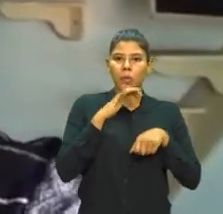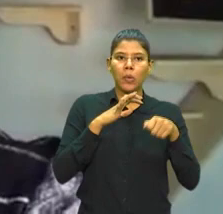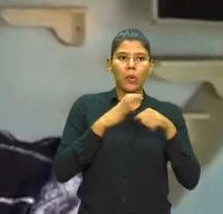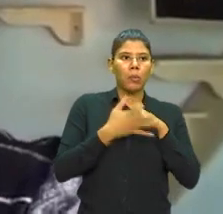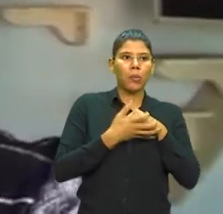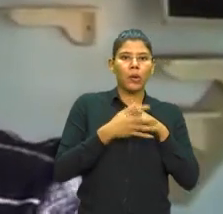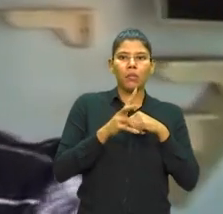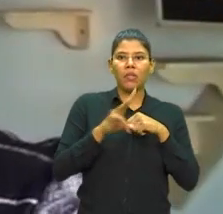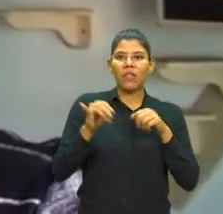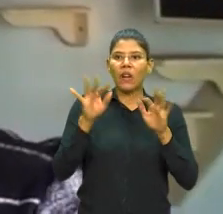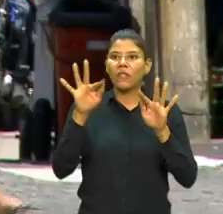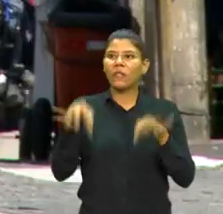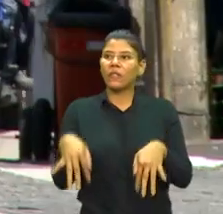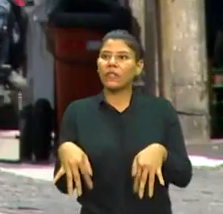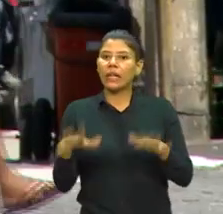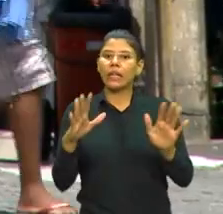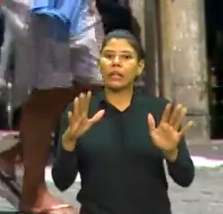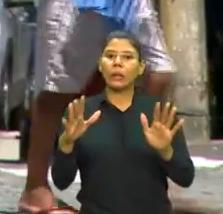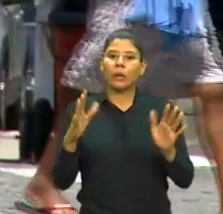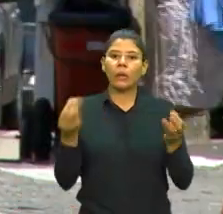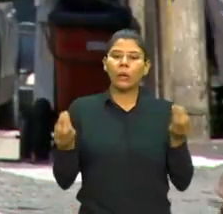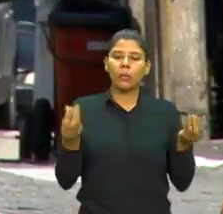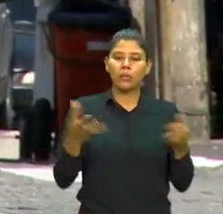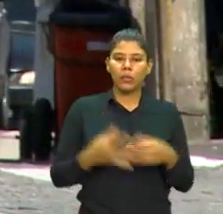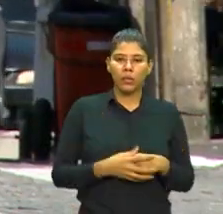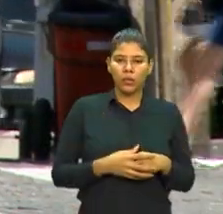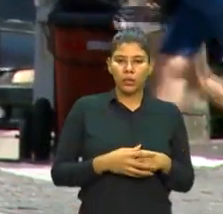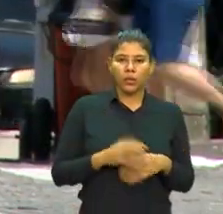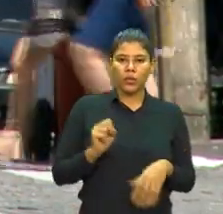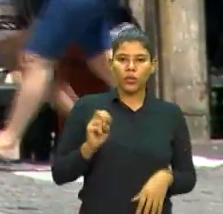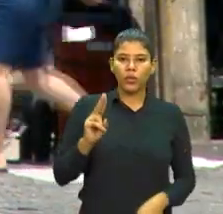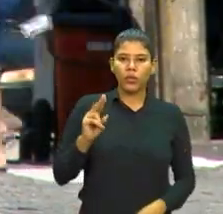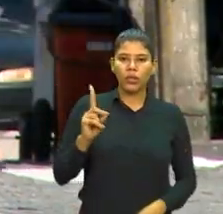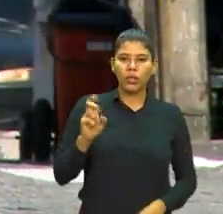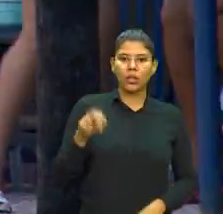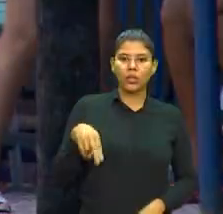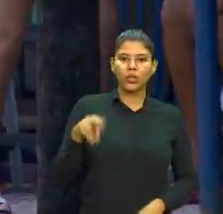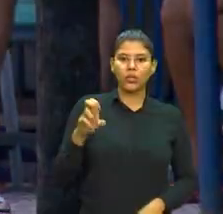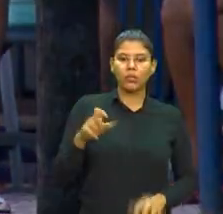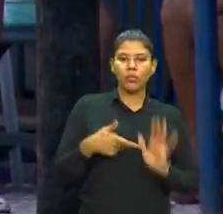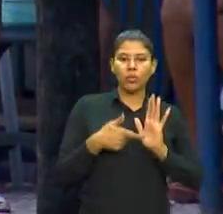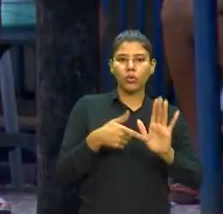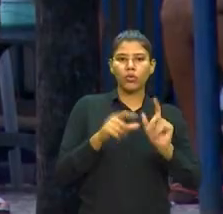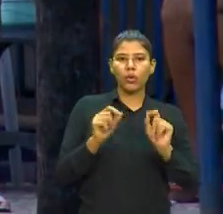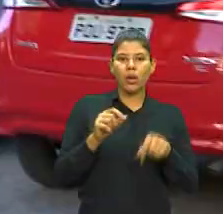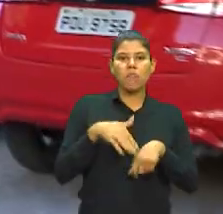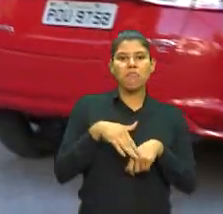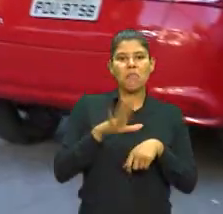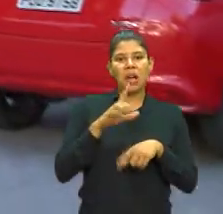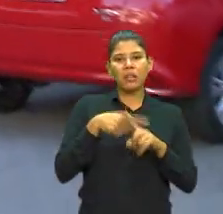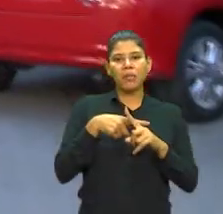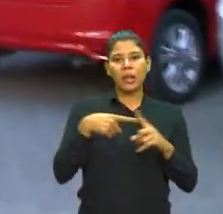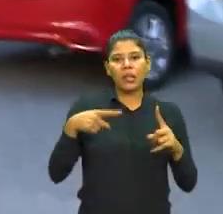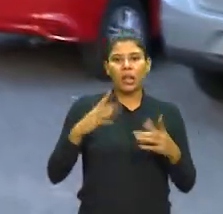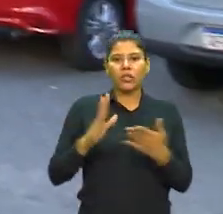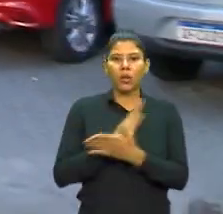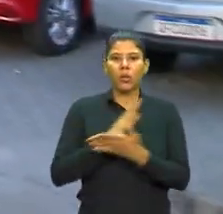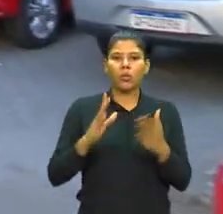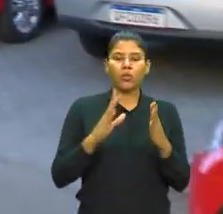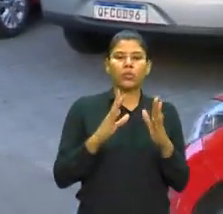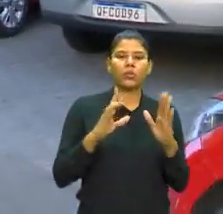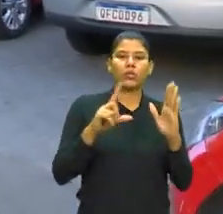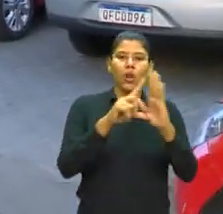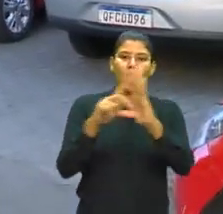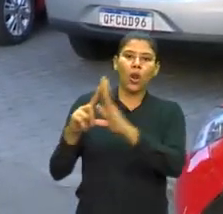ter um fim logo tão breve levantamento da Sud revelou ainda que pouco mais da metade dos negócios locais tiveram redução de até